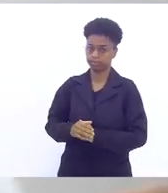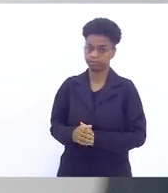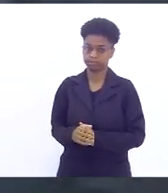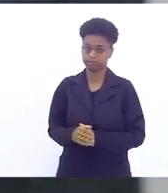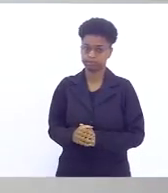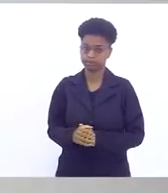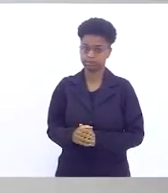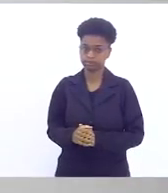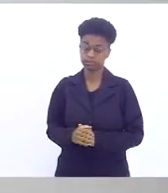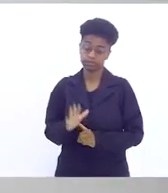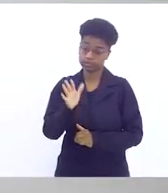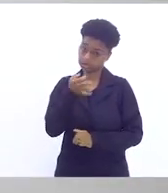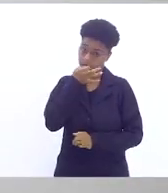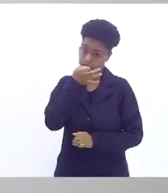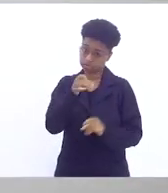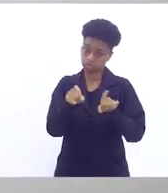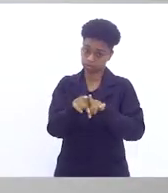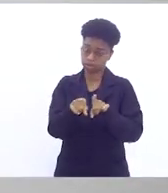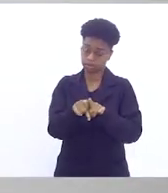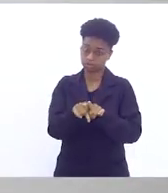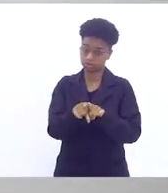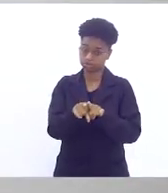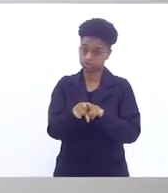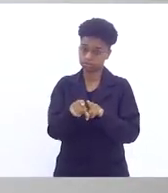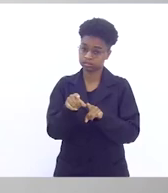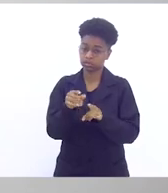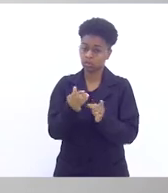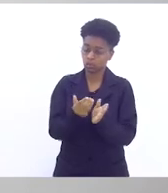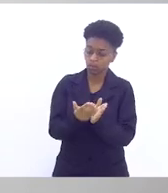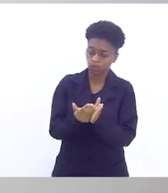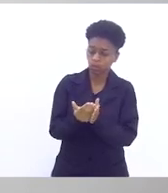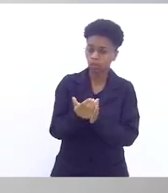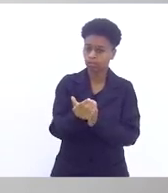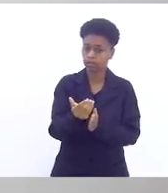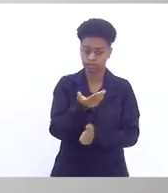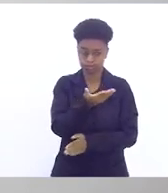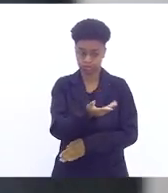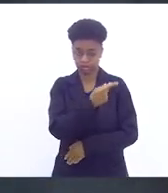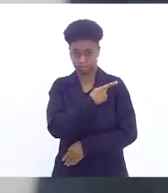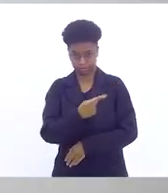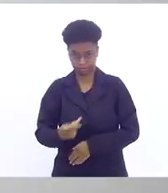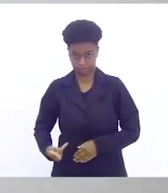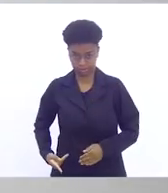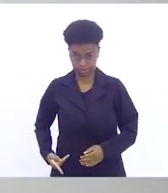já sugerindo para inicialmente a presidente